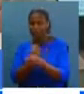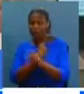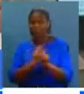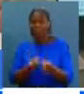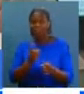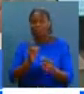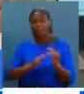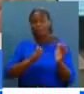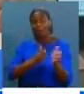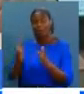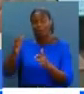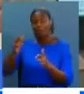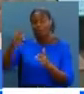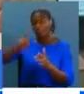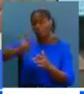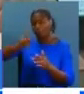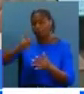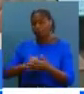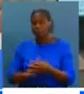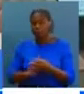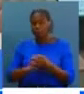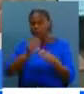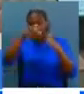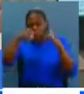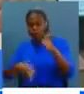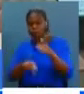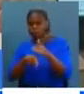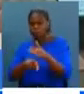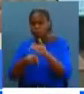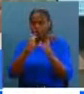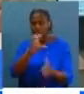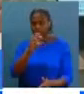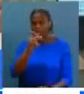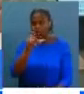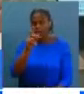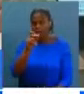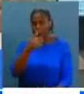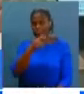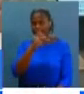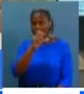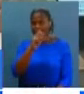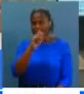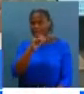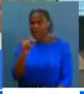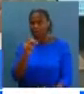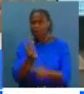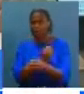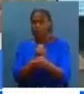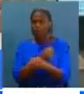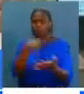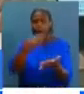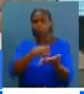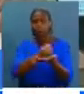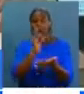No fundo do Calabaceira tem uma obra de drenagem de cerca de, no começo ali, foi financiado pelo Fundo Ambiente, cerca de 85 mil